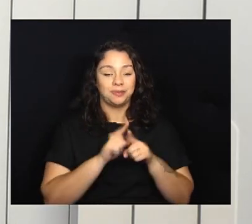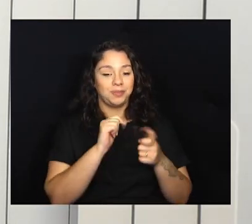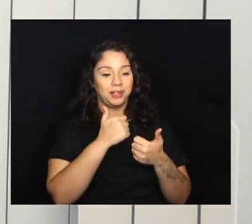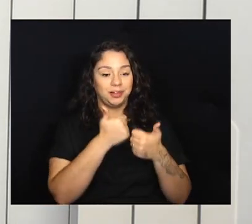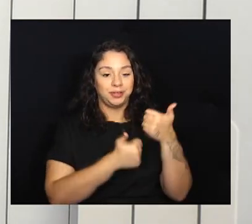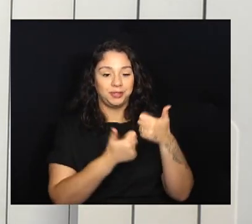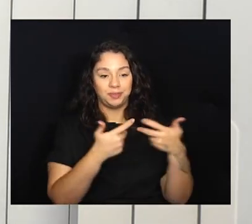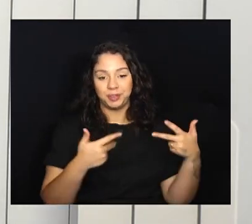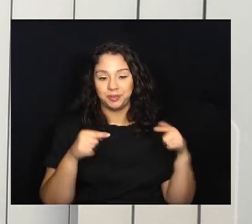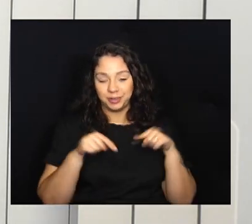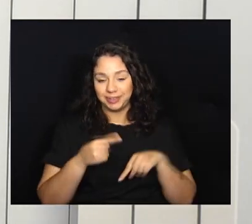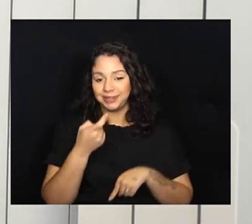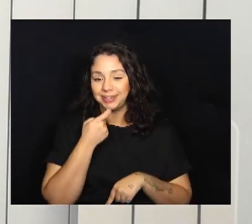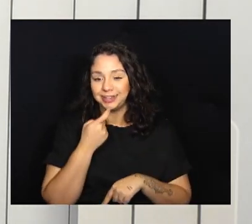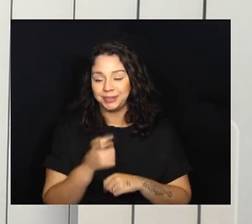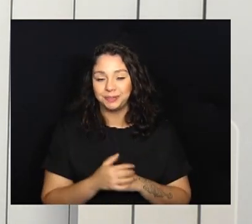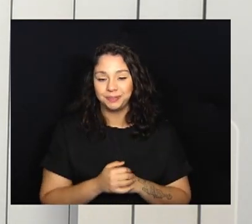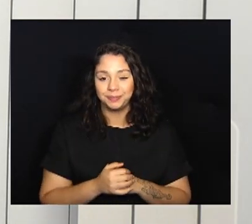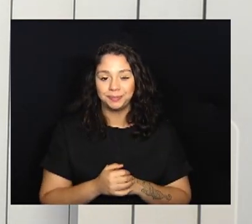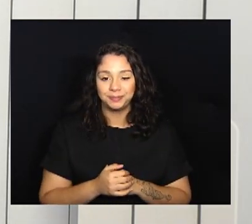cidade. Acompanhe.